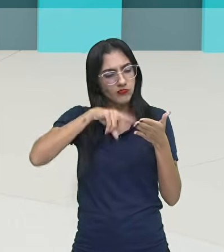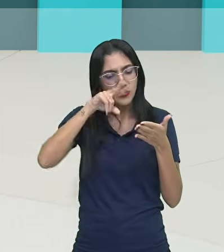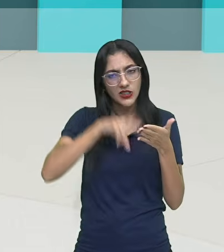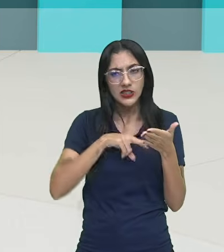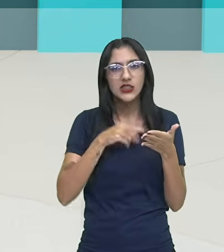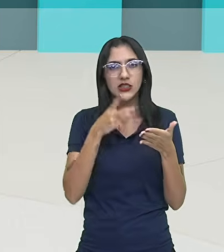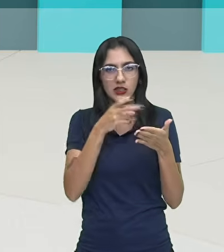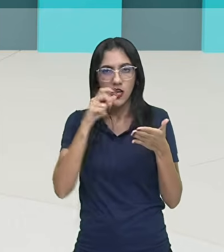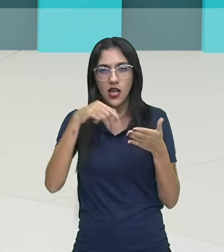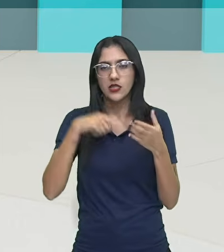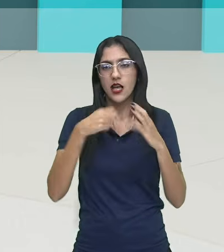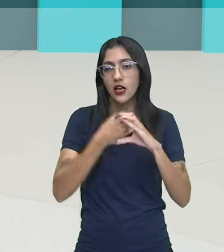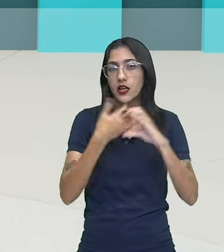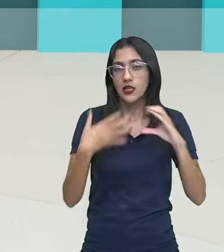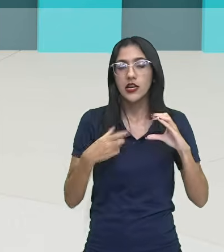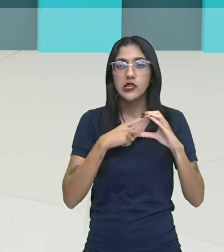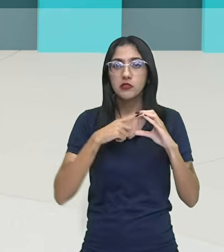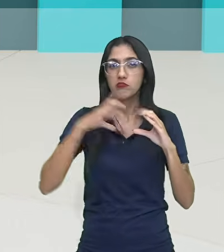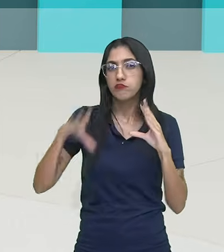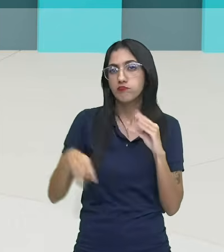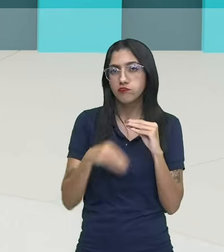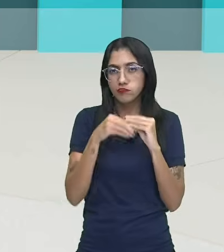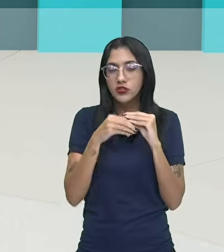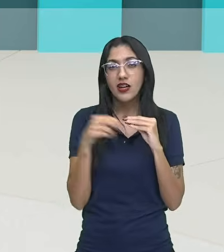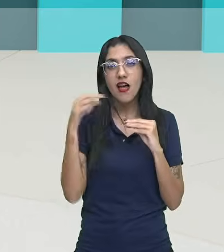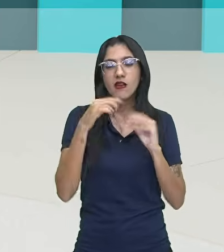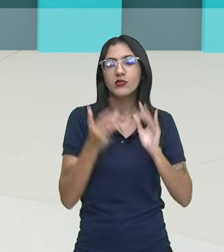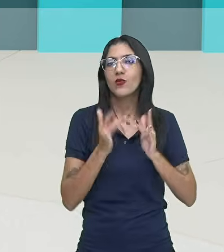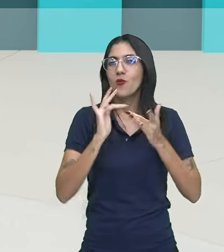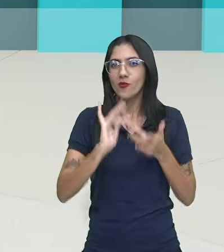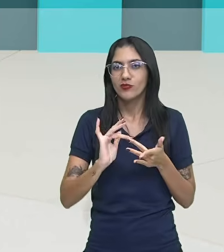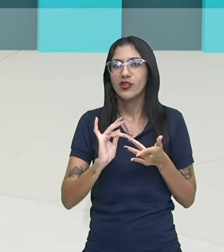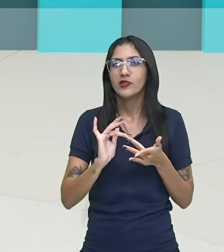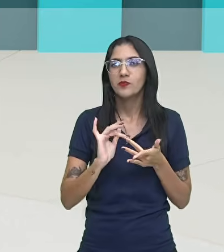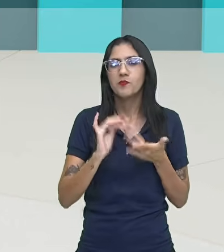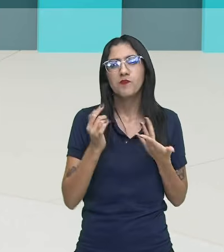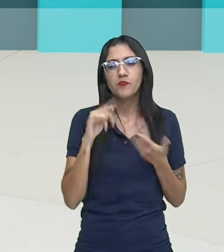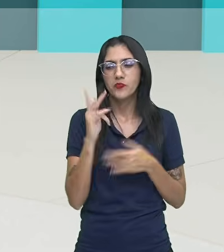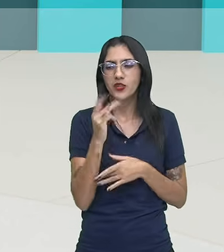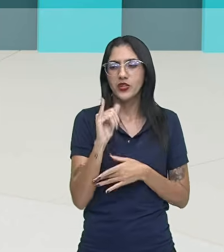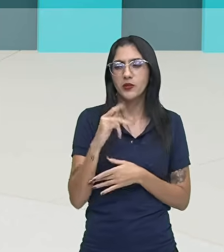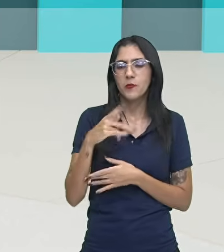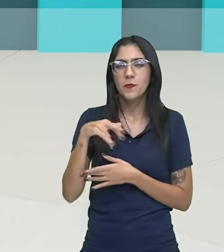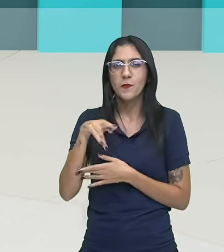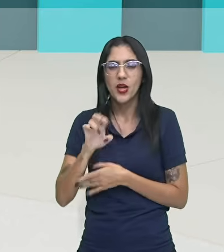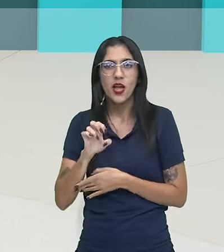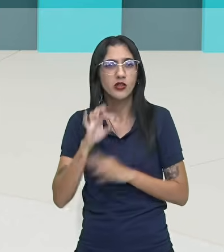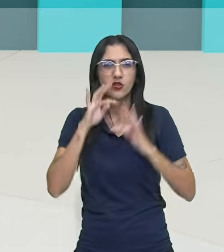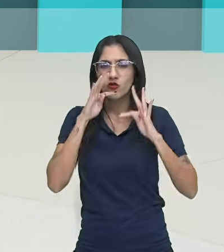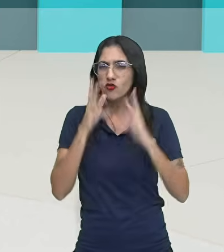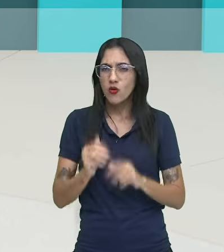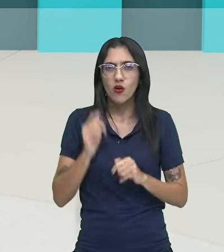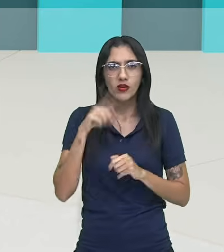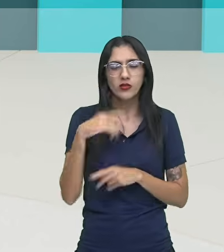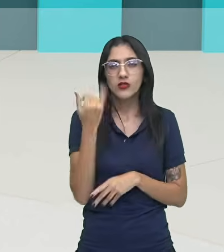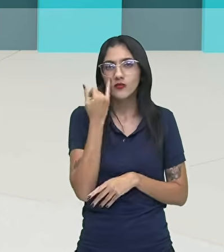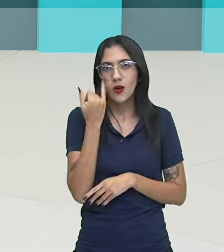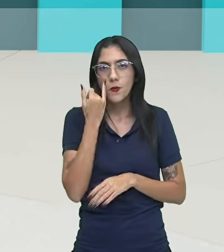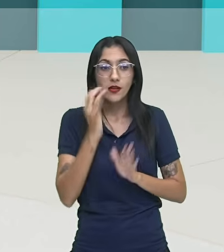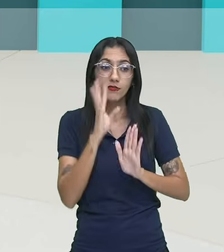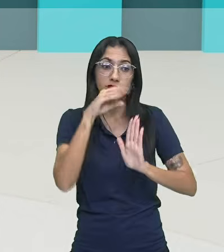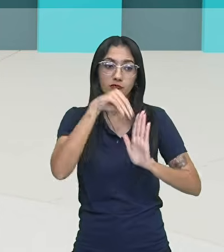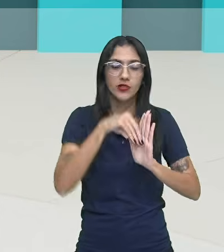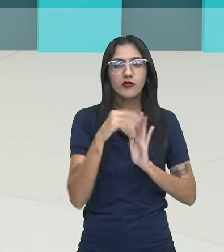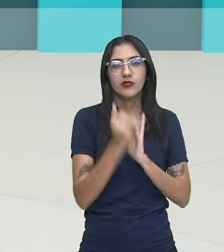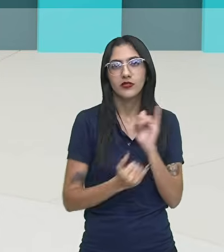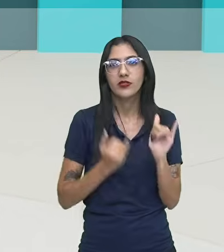digital vão compor o que nós chamamos de hipertexto. Então, esse hipertexto seria tudo isso aí dentro do